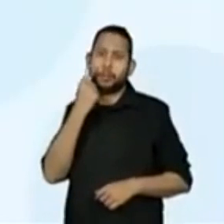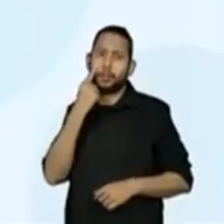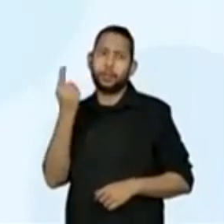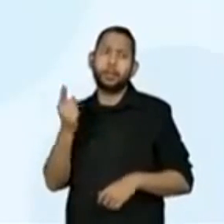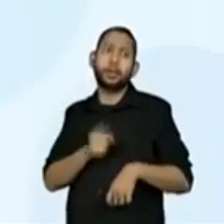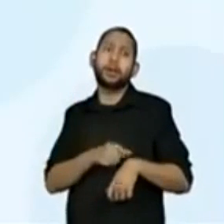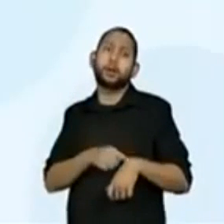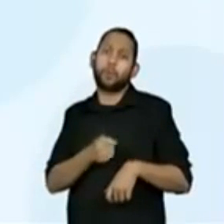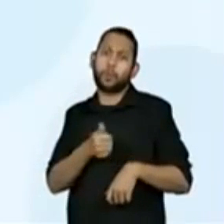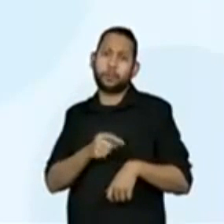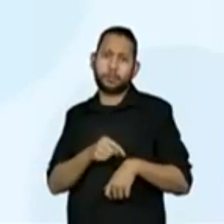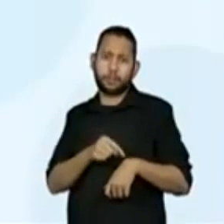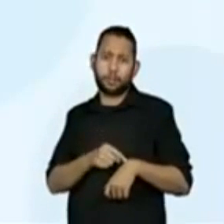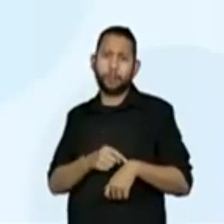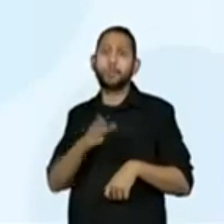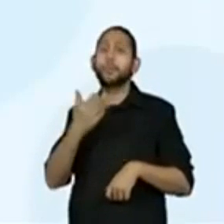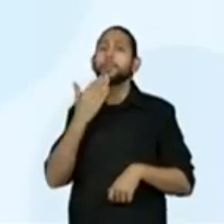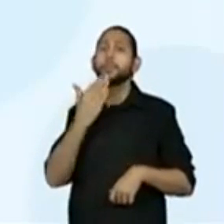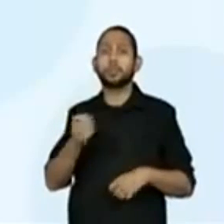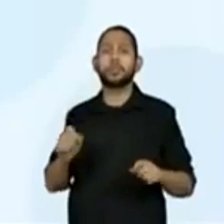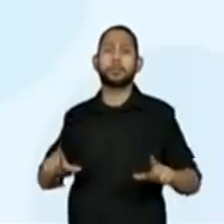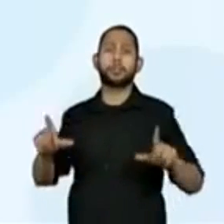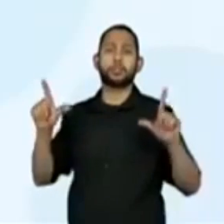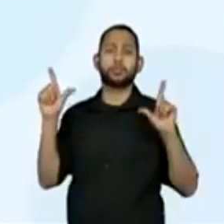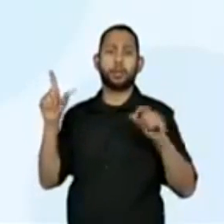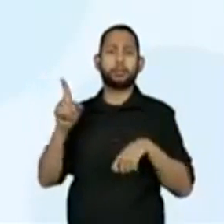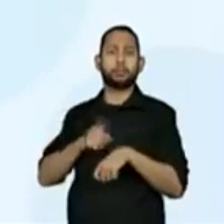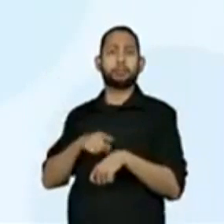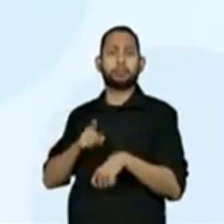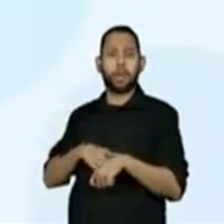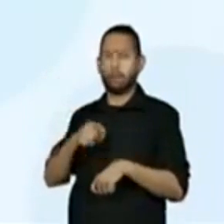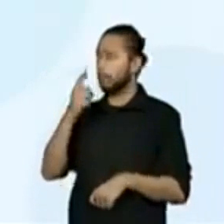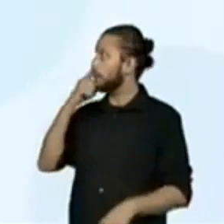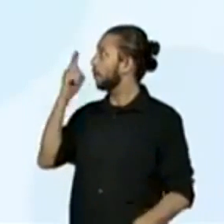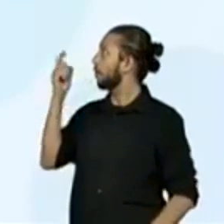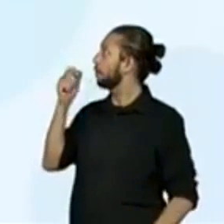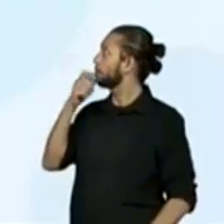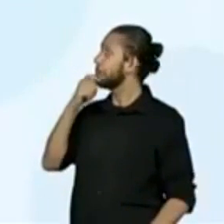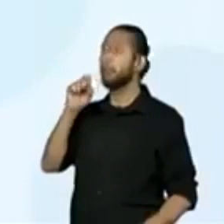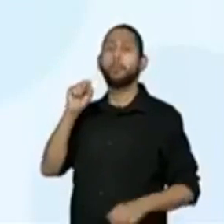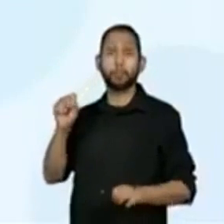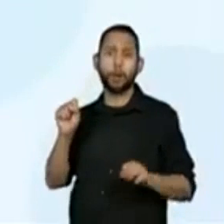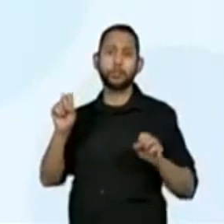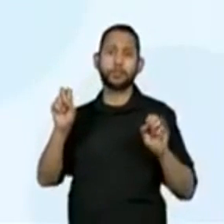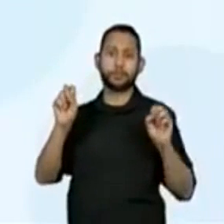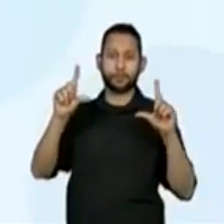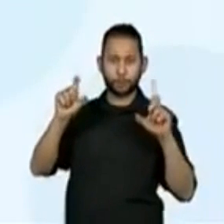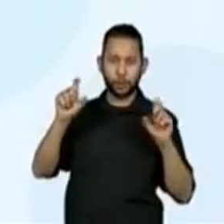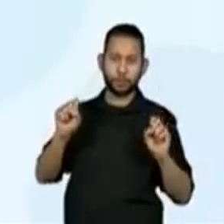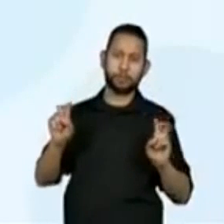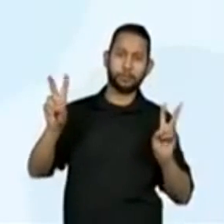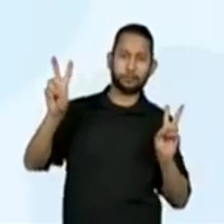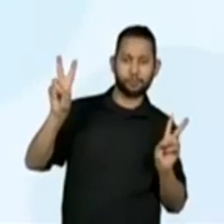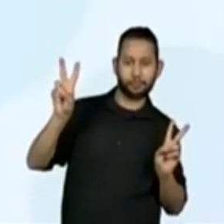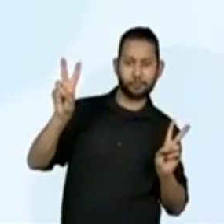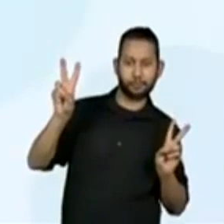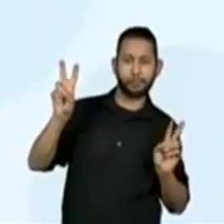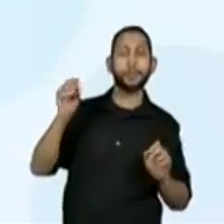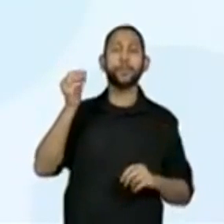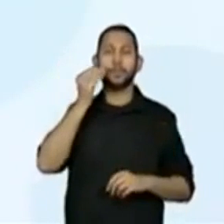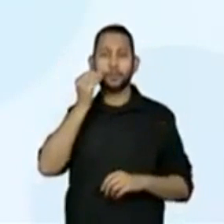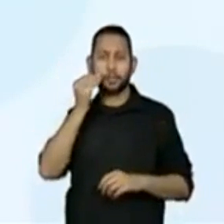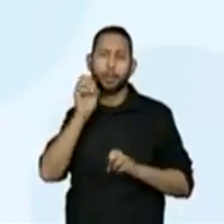Falta pouquinho. Aqui eu também vou pedir para o oráculo deixar um tempinho a mais na telinha, para vocês tirarem um print, mas claro, eu vou tentar encaixar esse